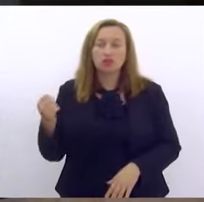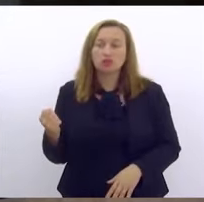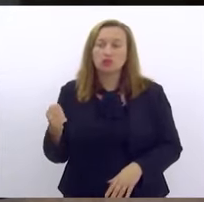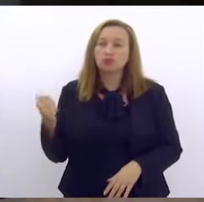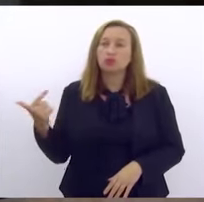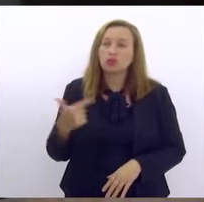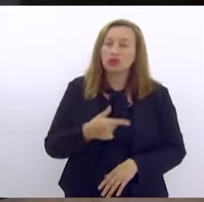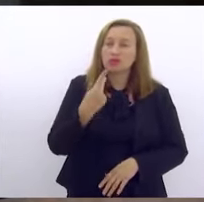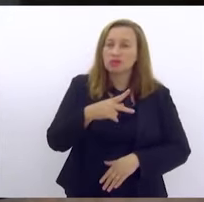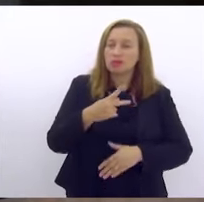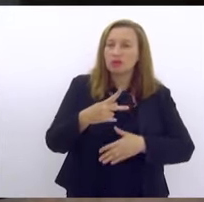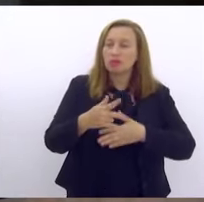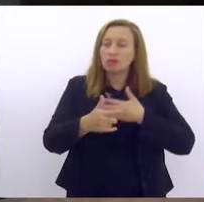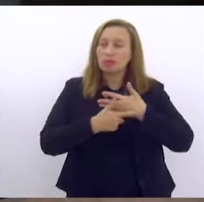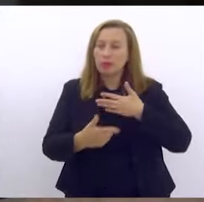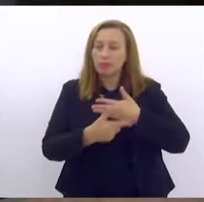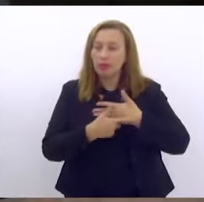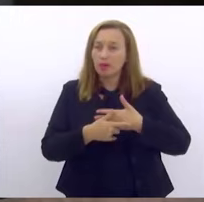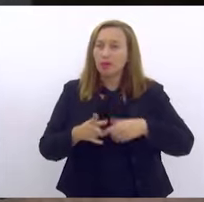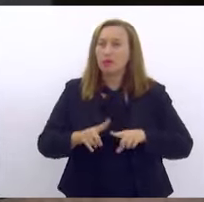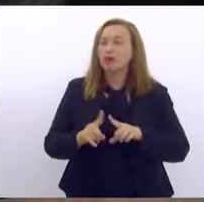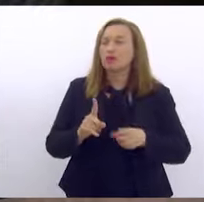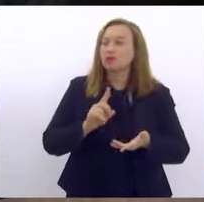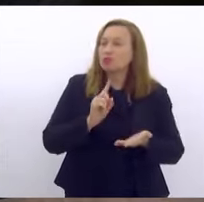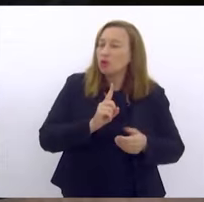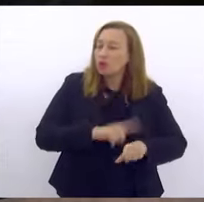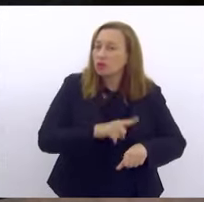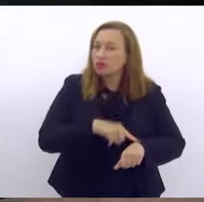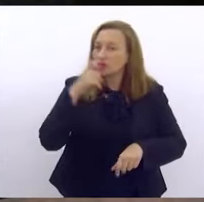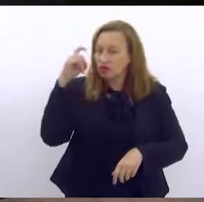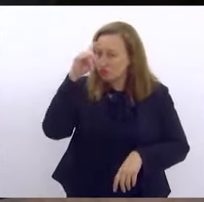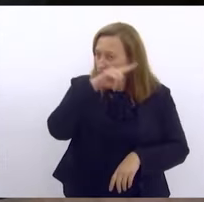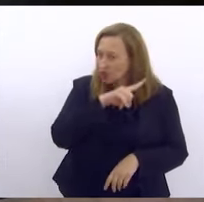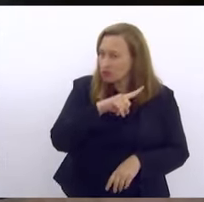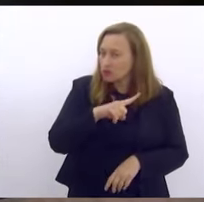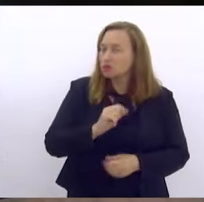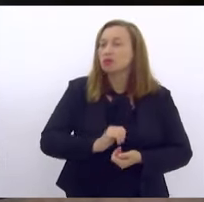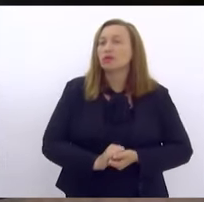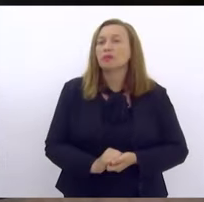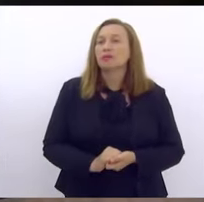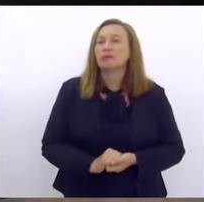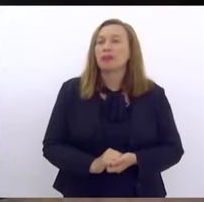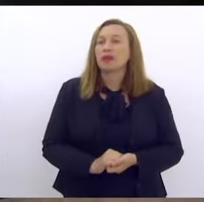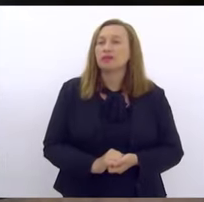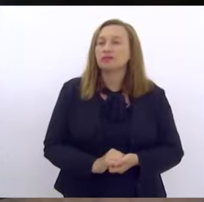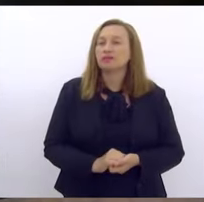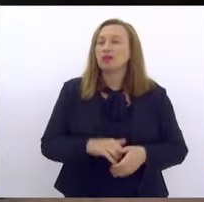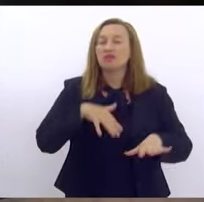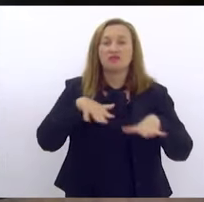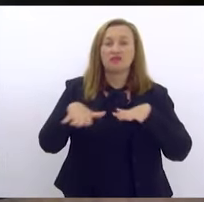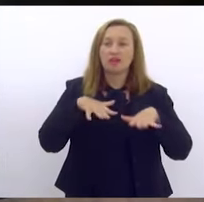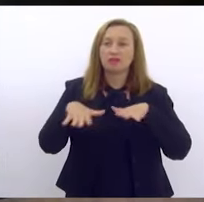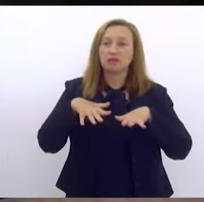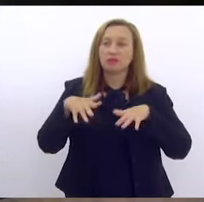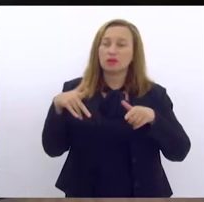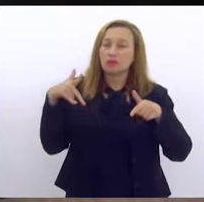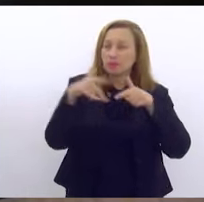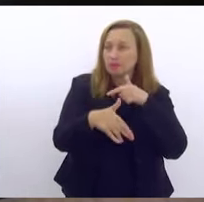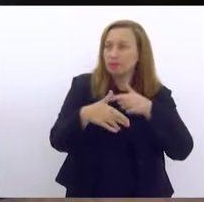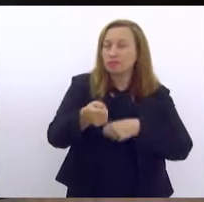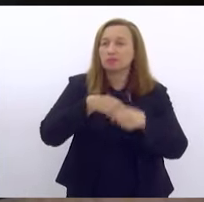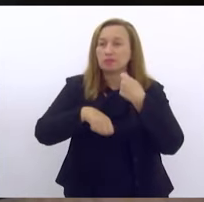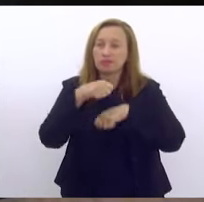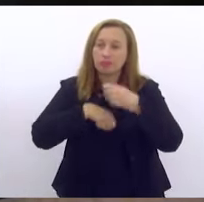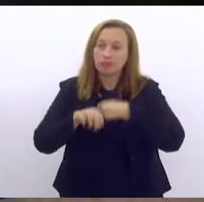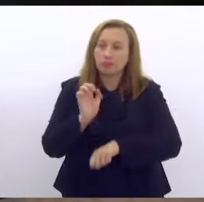mas em momentos de dificuldade financeira, a gente que tem a cautela de não fazer movimentos que atrapalhem a economia do